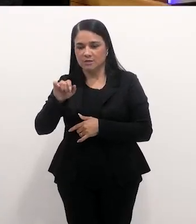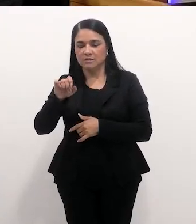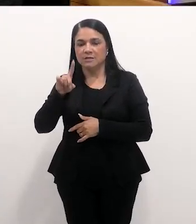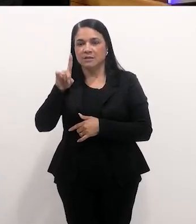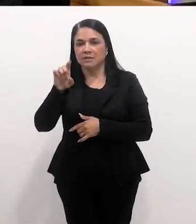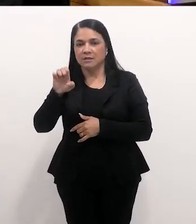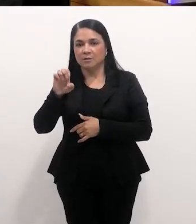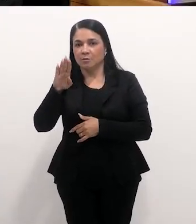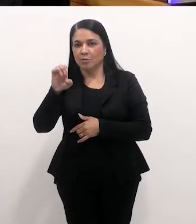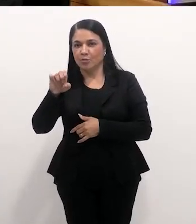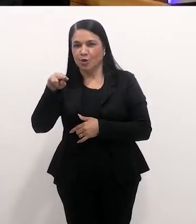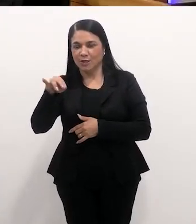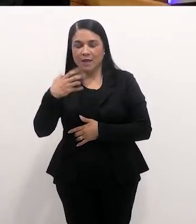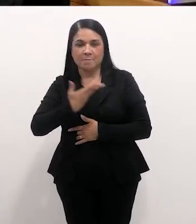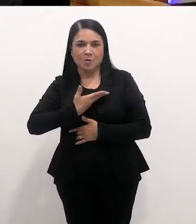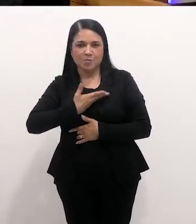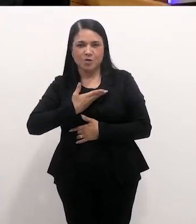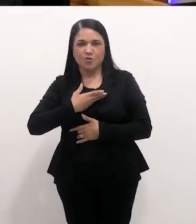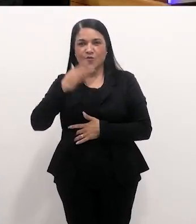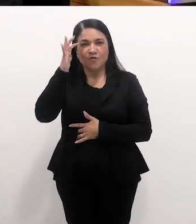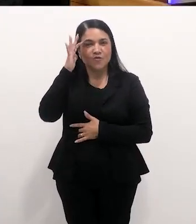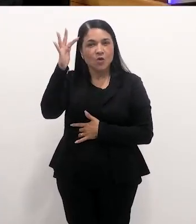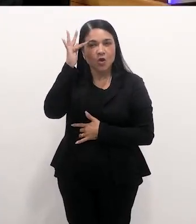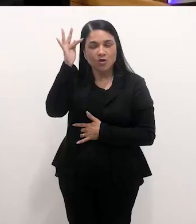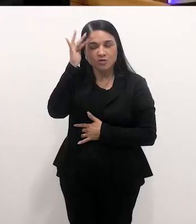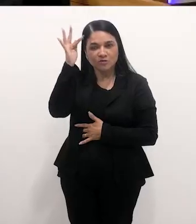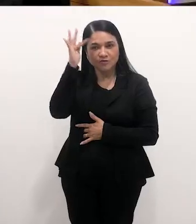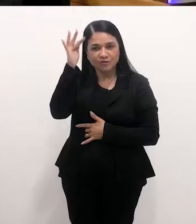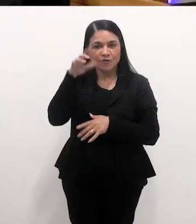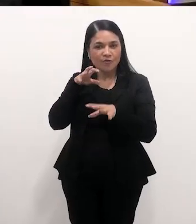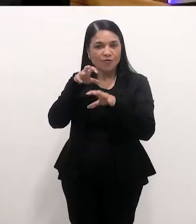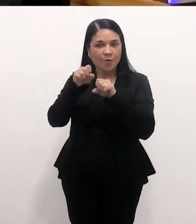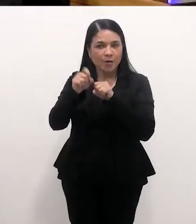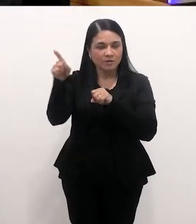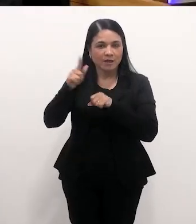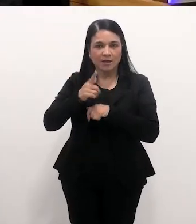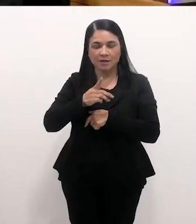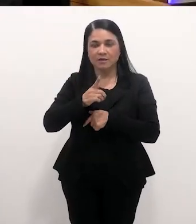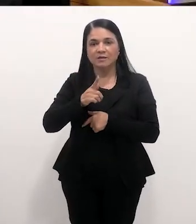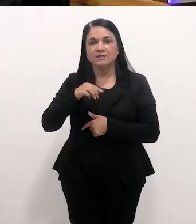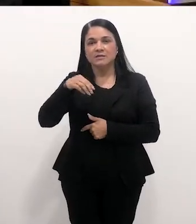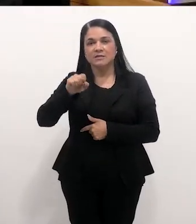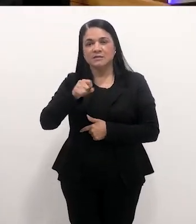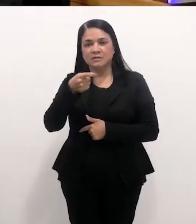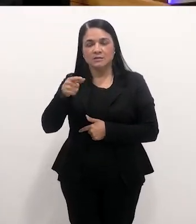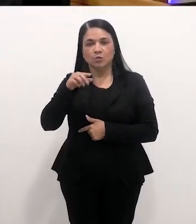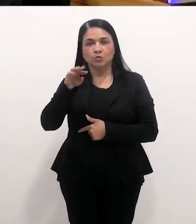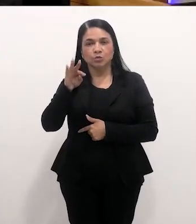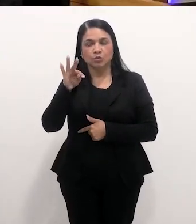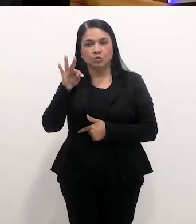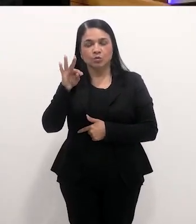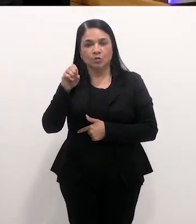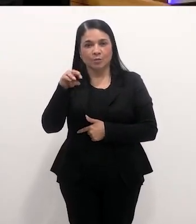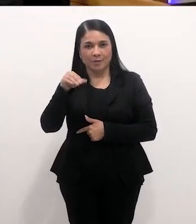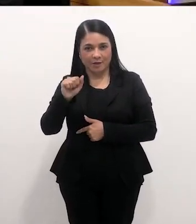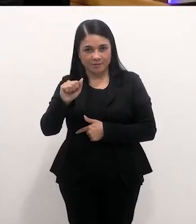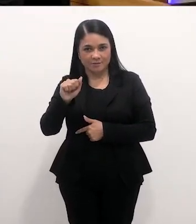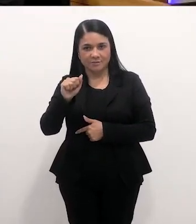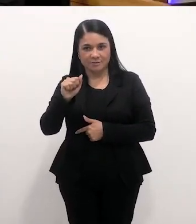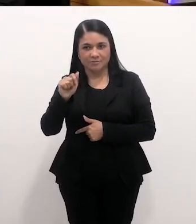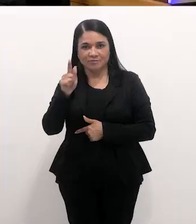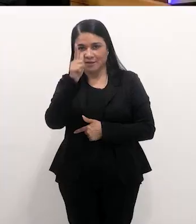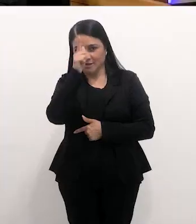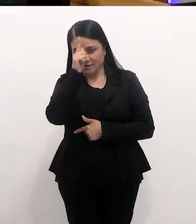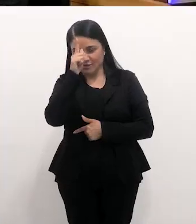Boni, que era meu amigo, filósofo, é formado na Universidade Gregoriana de Roma, em São Tomás de Aquino, o